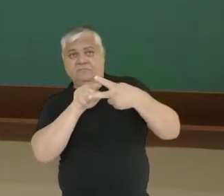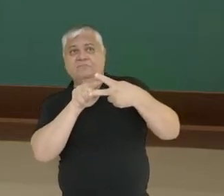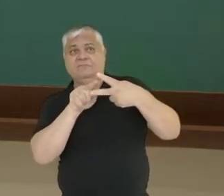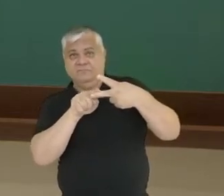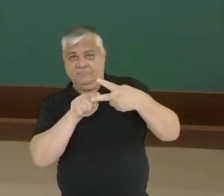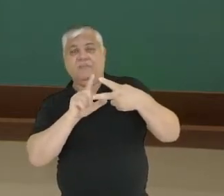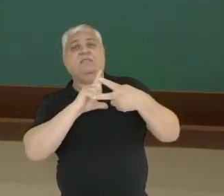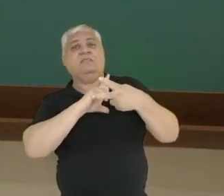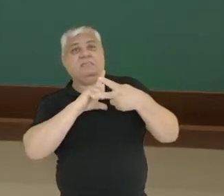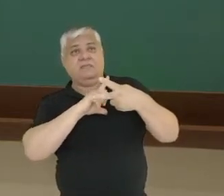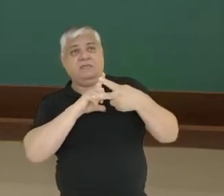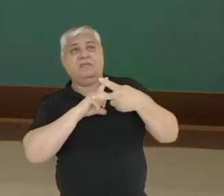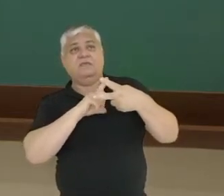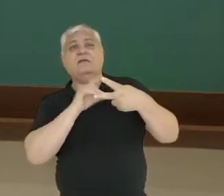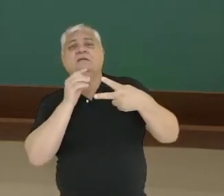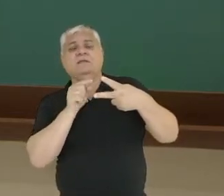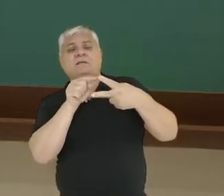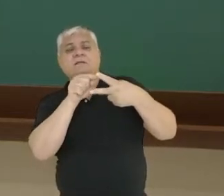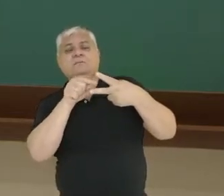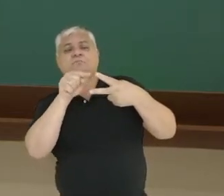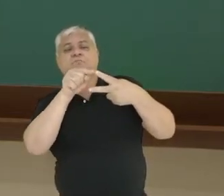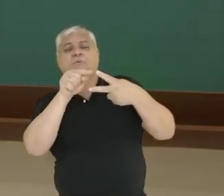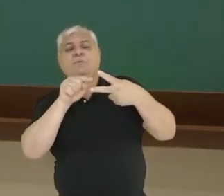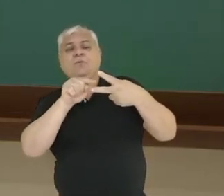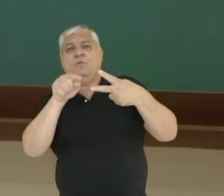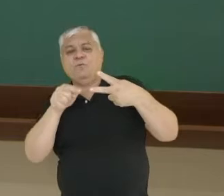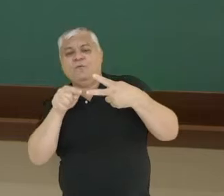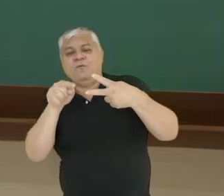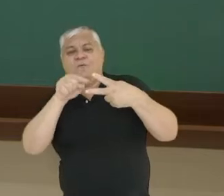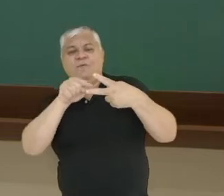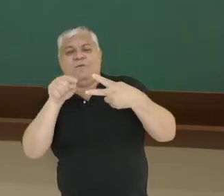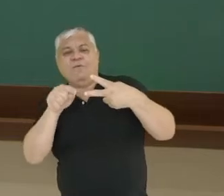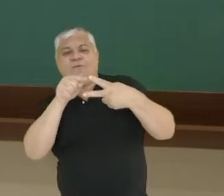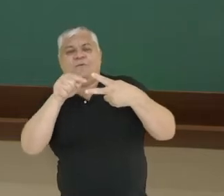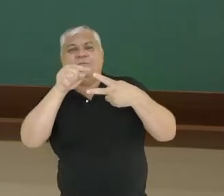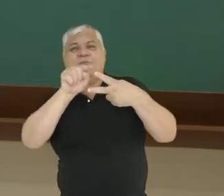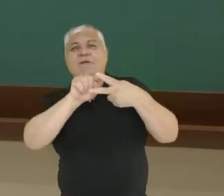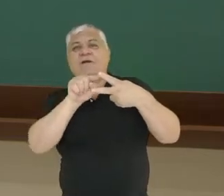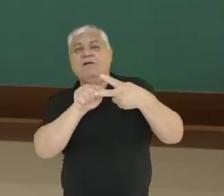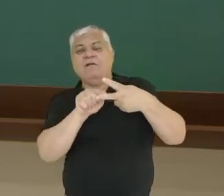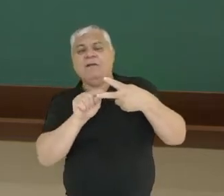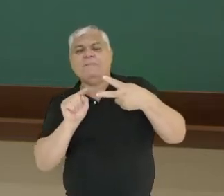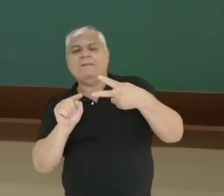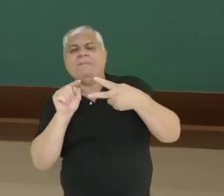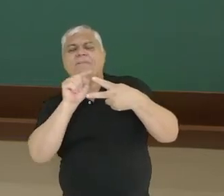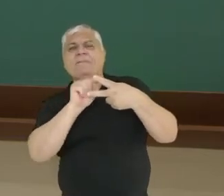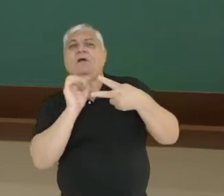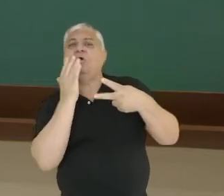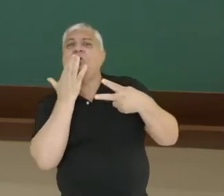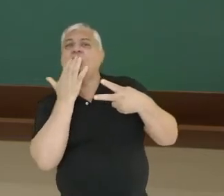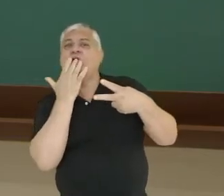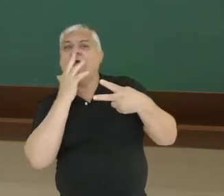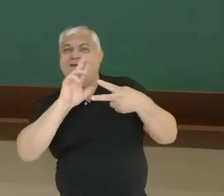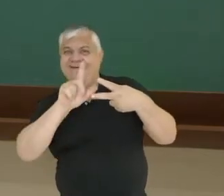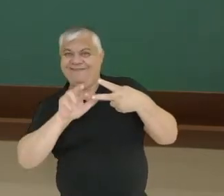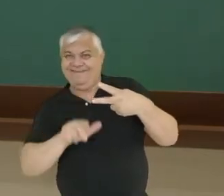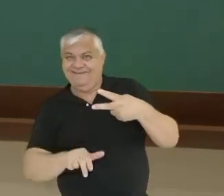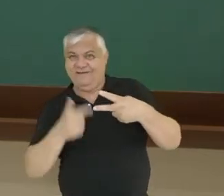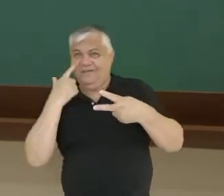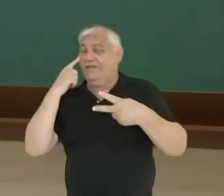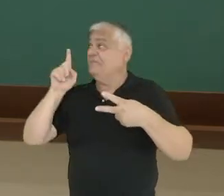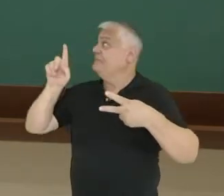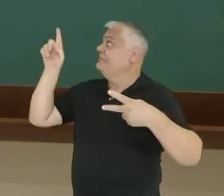triângulo e temos aqui cada ângulo interno identificado por uma cor.